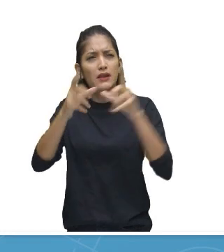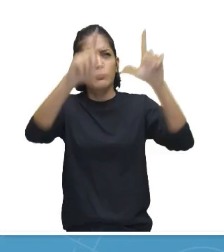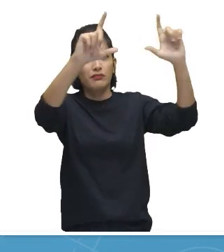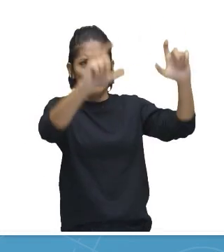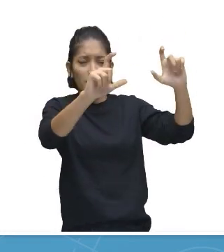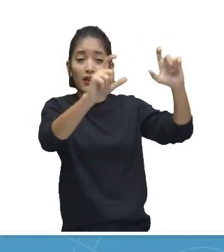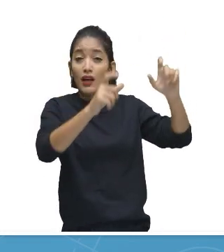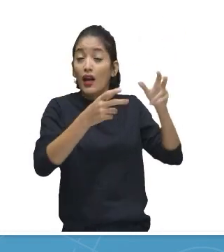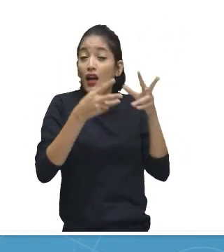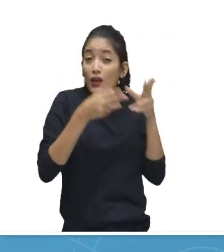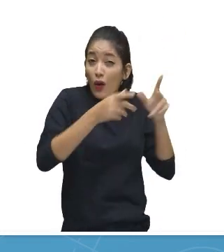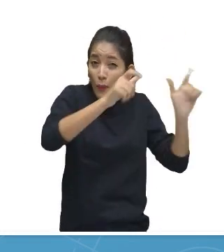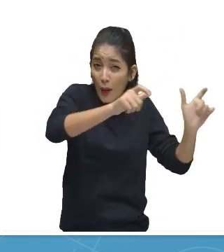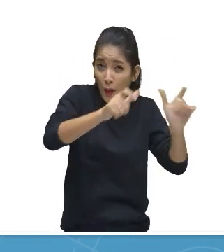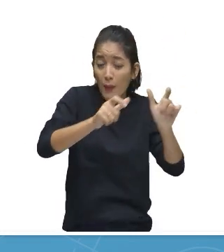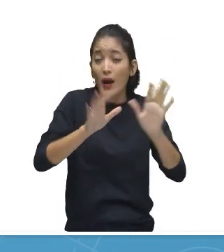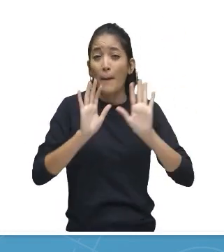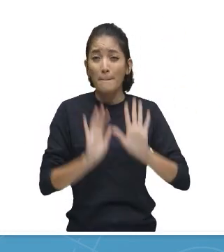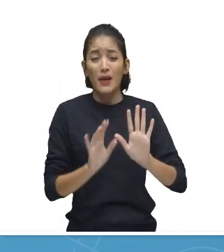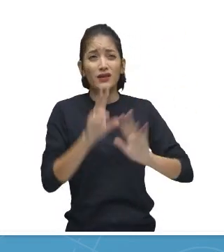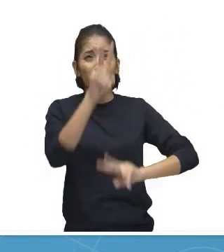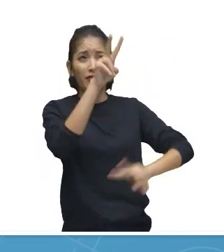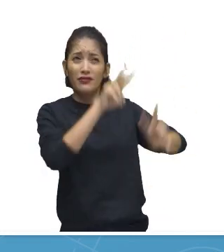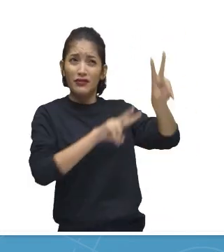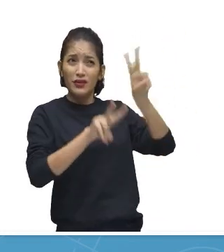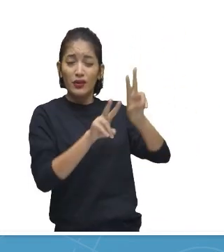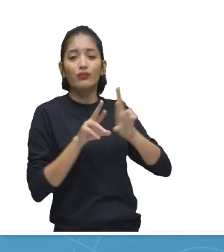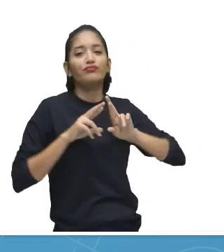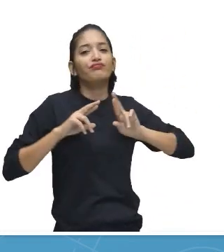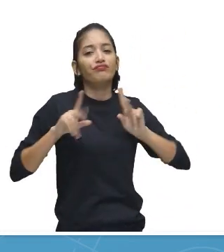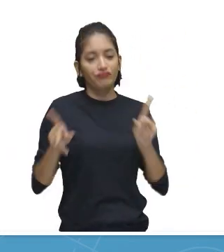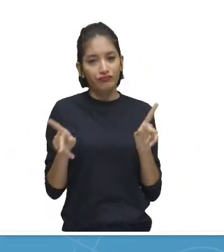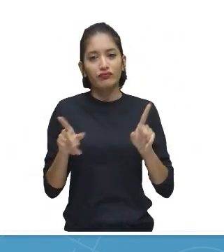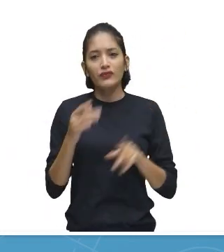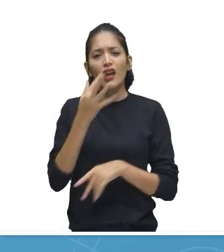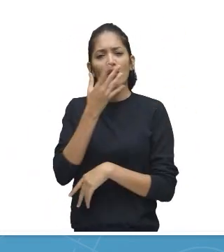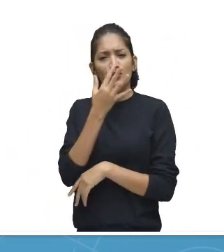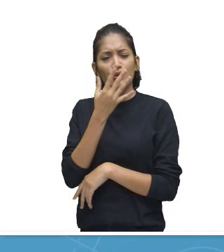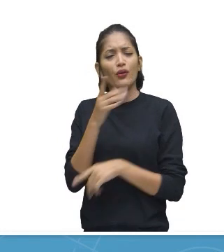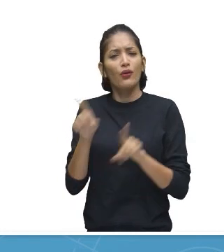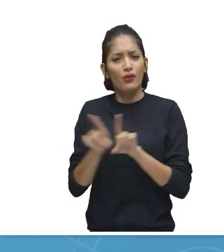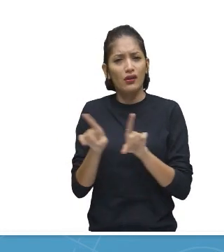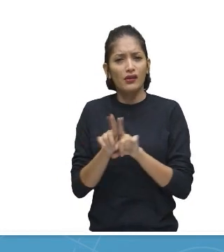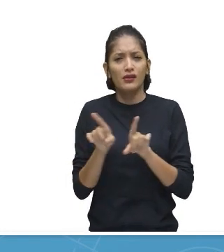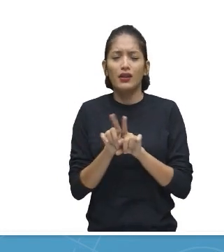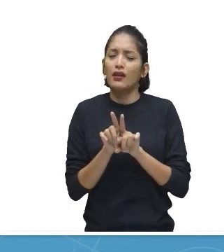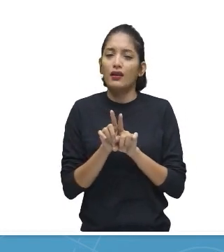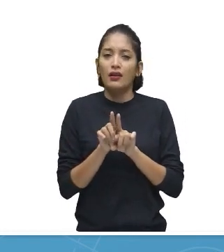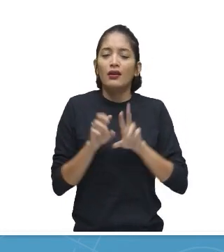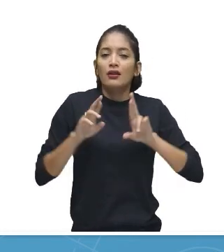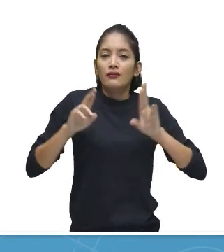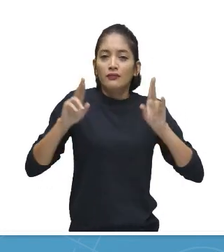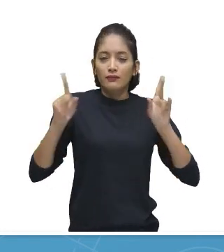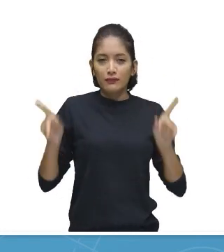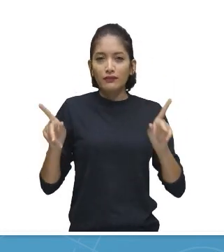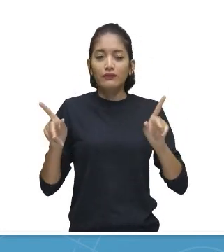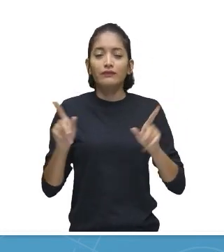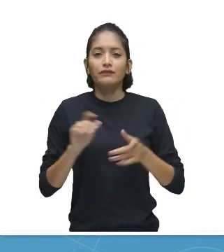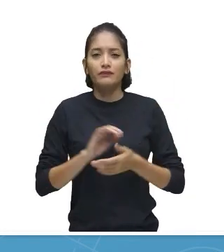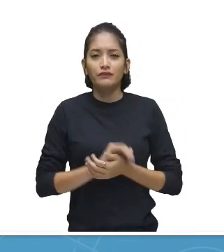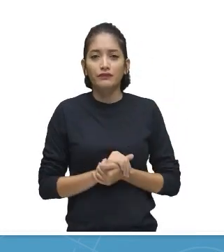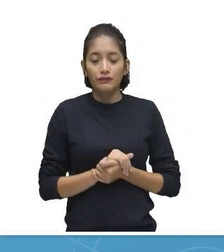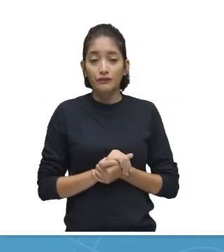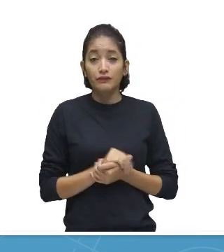mesmo local, só que a visualização vai ser diferente. As cores, elas vão estar se comportando de uma forma